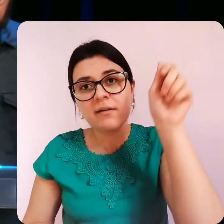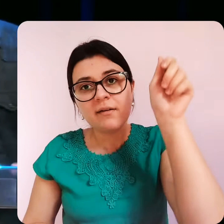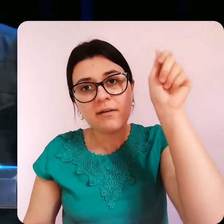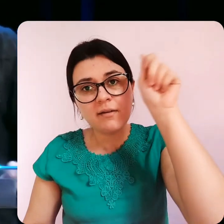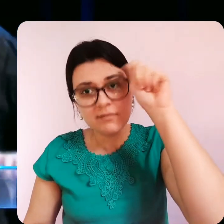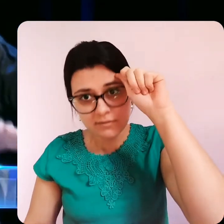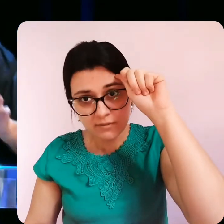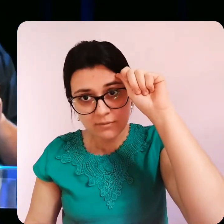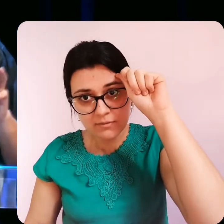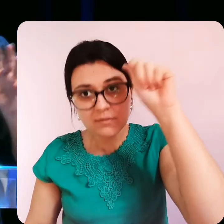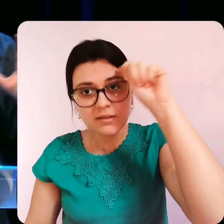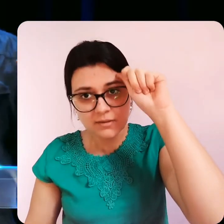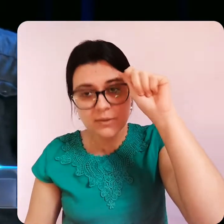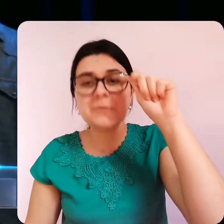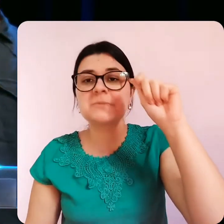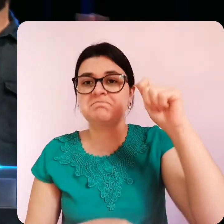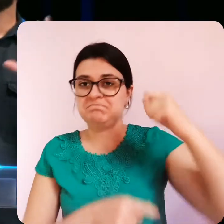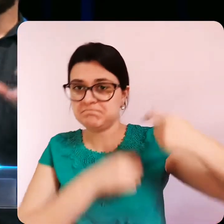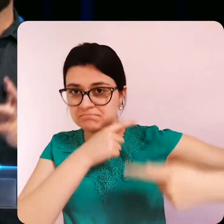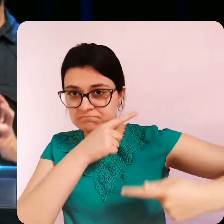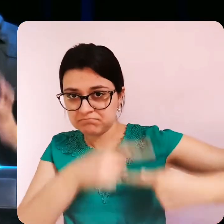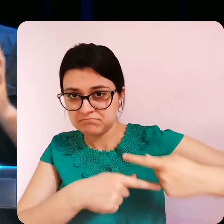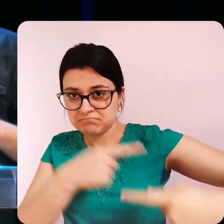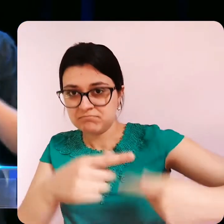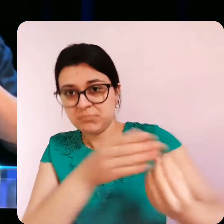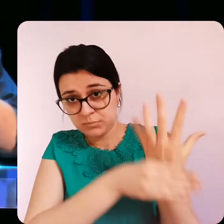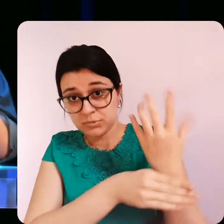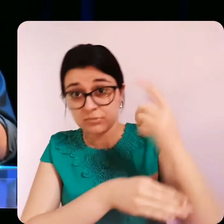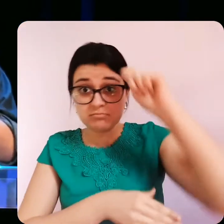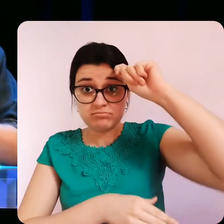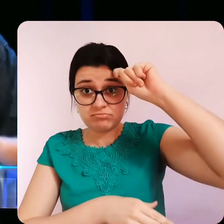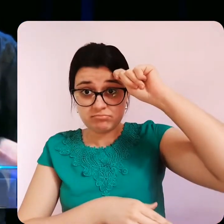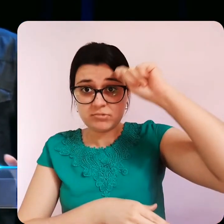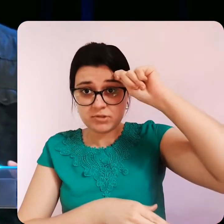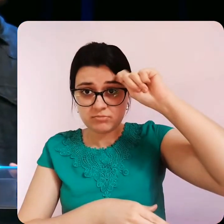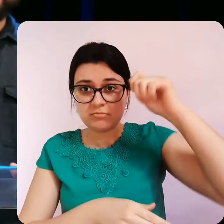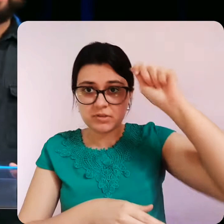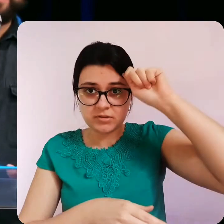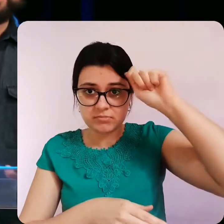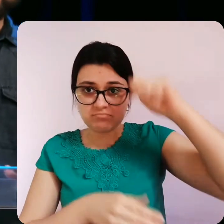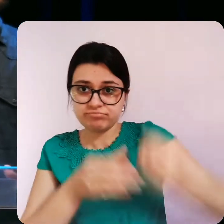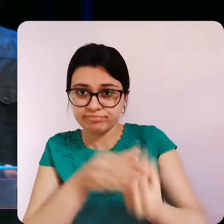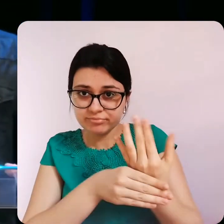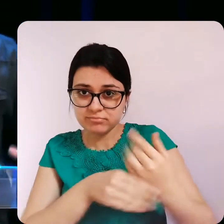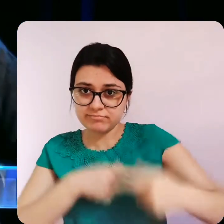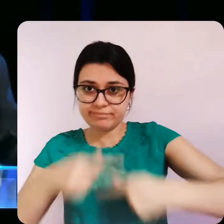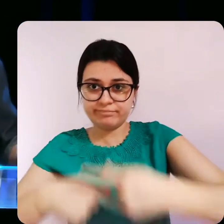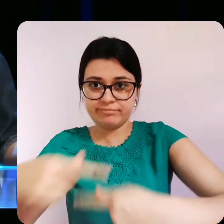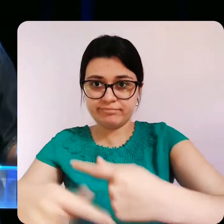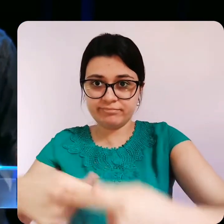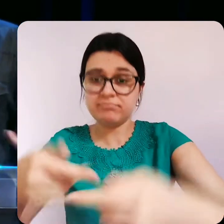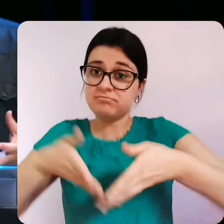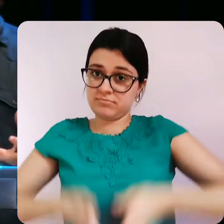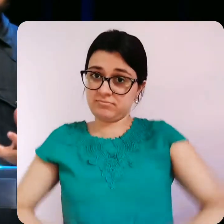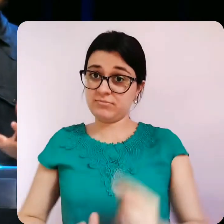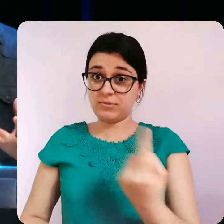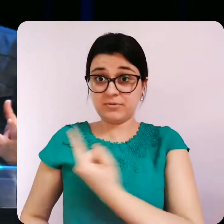Ele. Mas você já ouviu a expressão popular de que pai é quem cria? Né? Nós temos vários exemplos